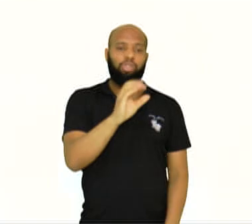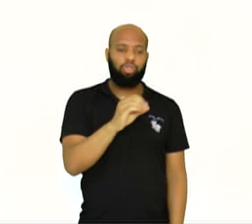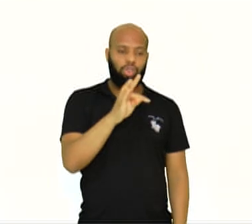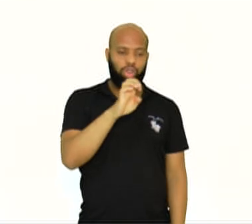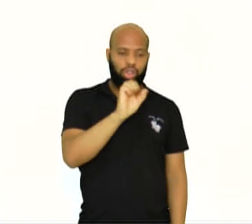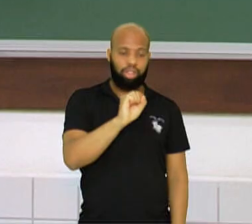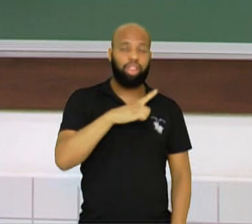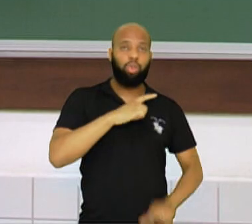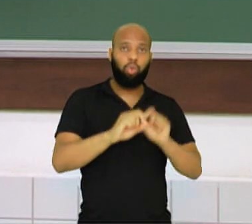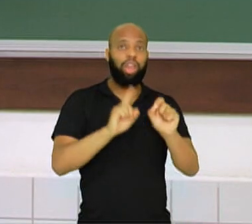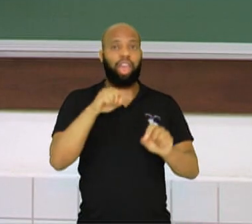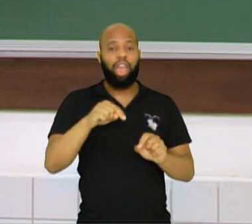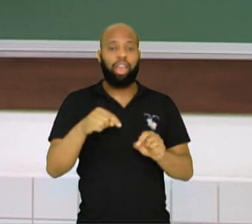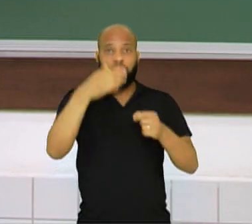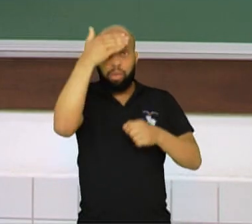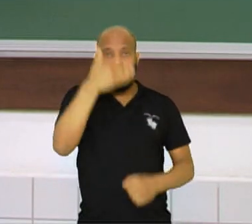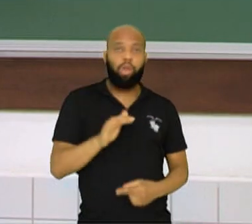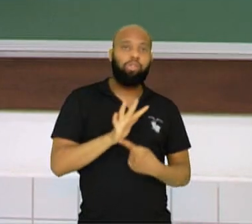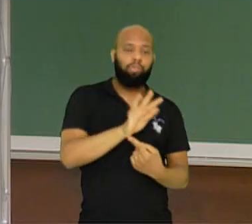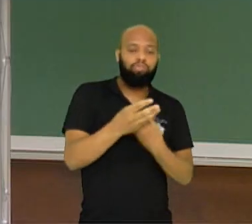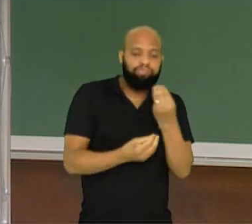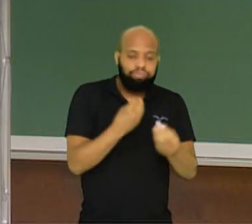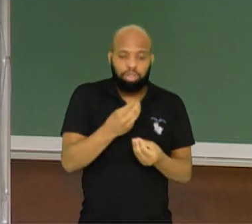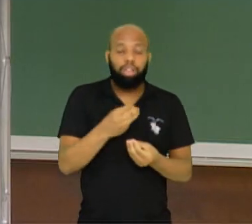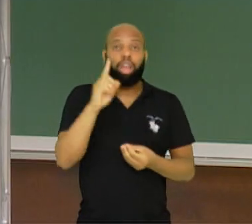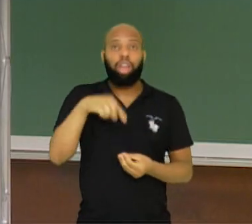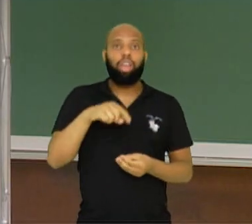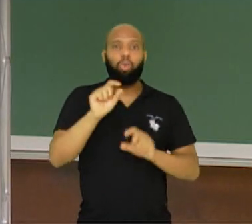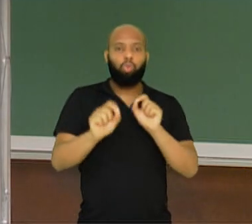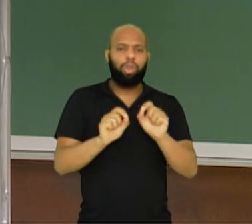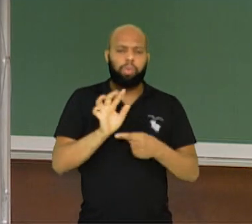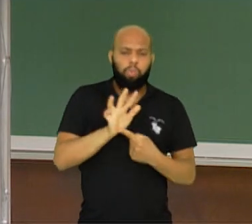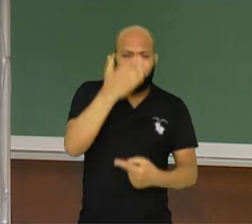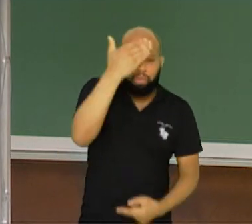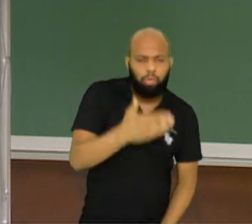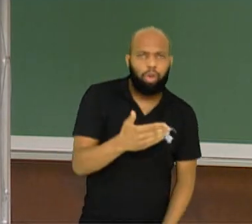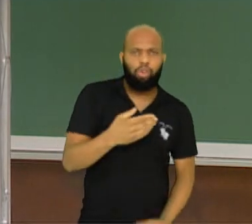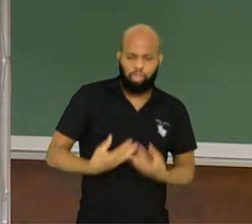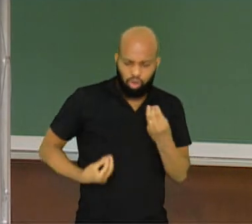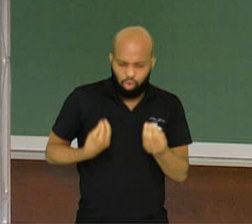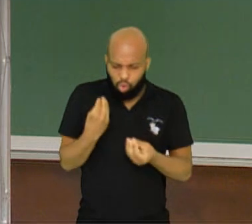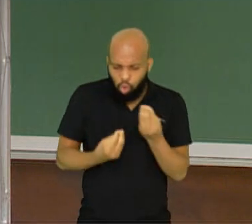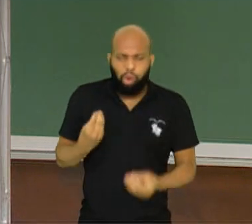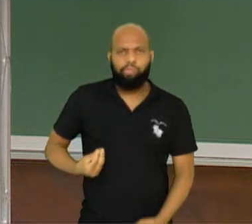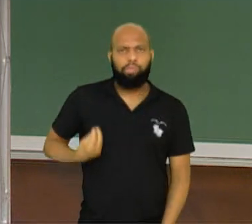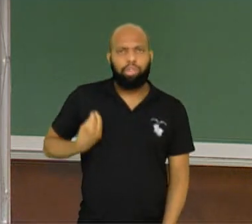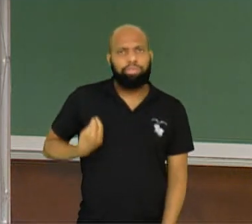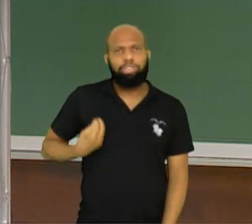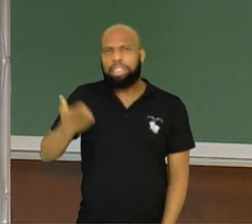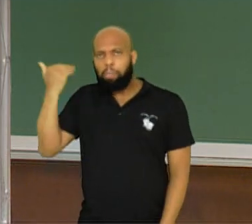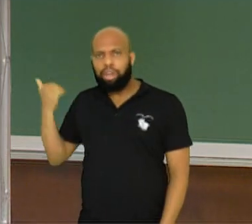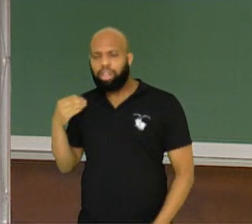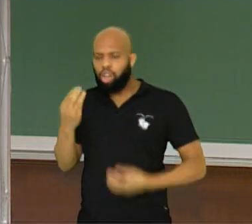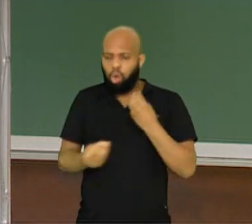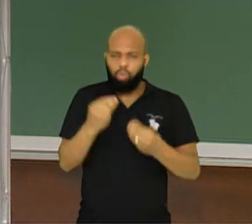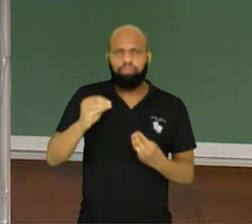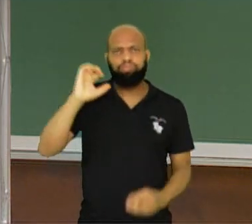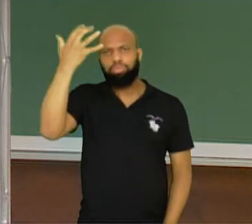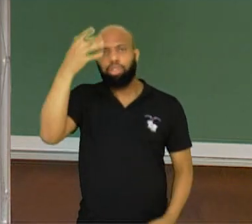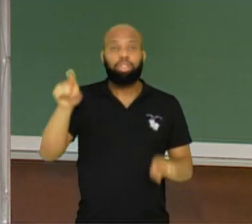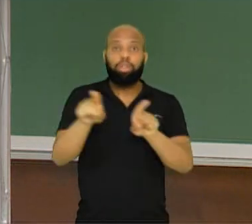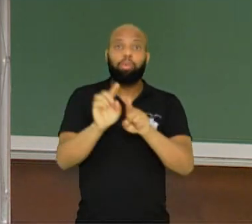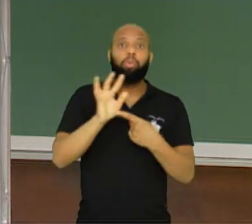ser, então, vestígios que vão mostrar a testemunha dos indivíduos, né, na história, e também elas vão mostrar, ajudar